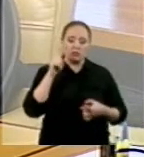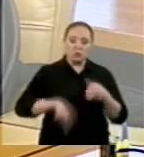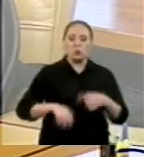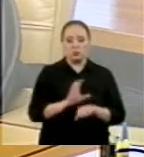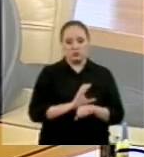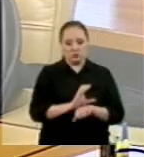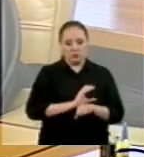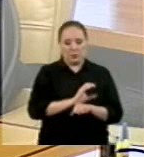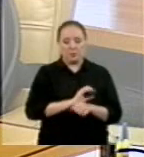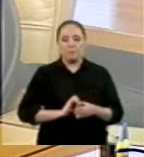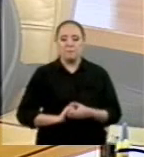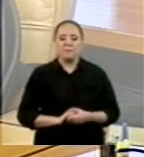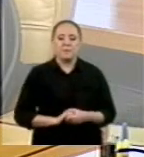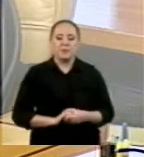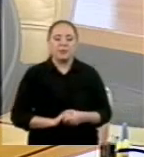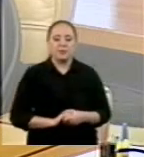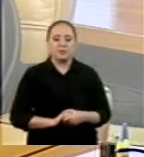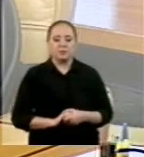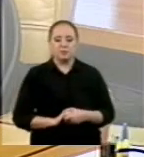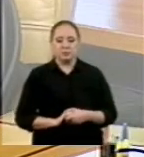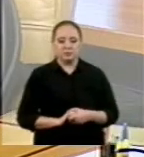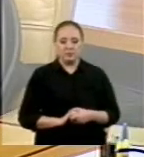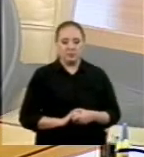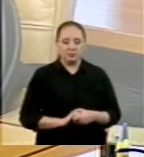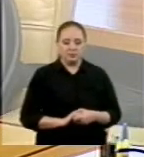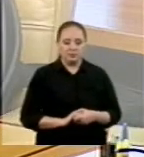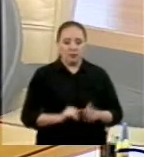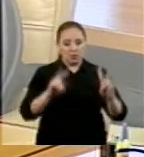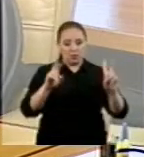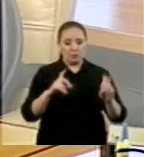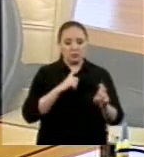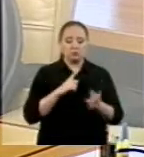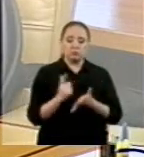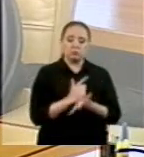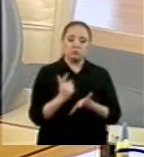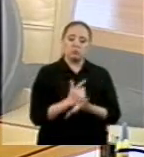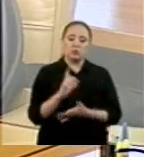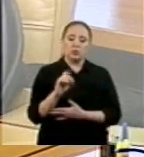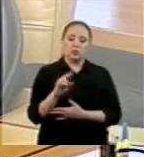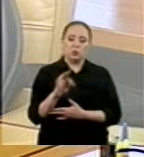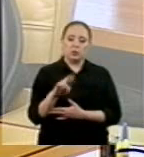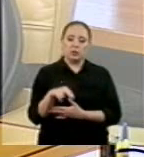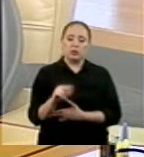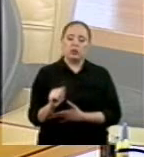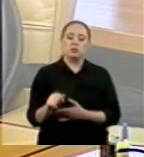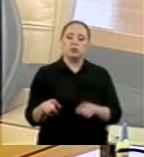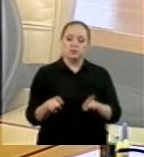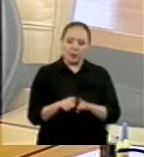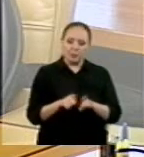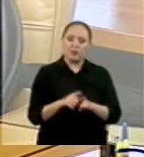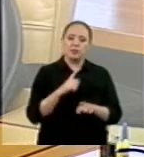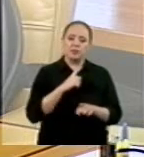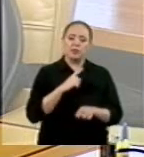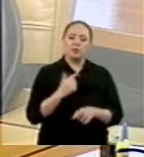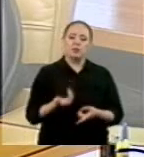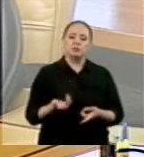inconstitucional. Cito doutrina a propósito desta matéria, cito também a manifestação do